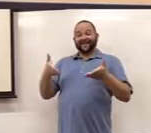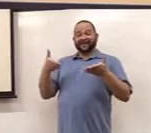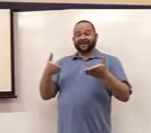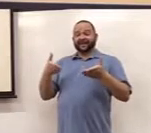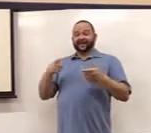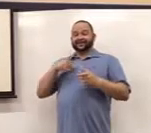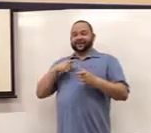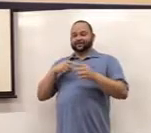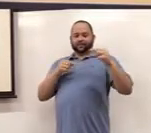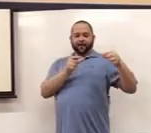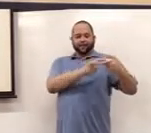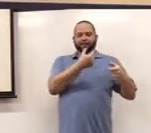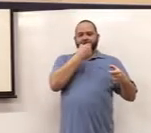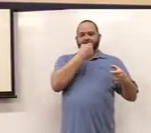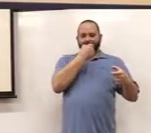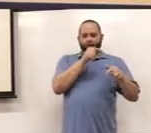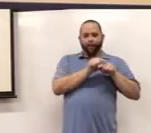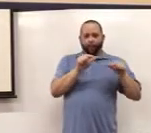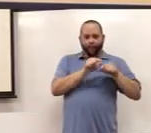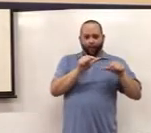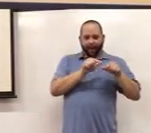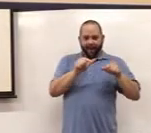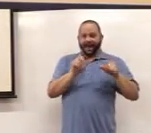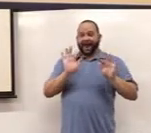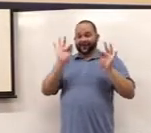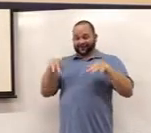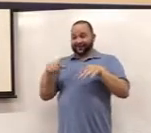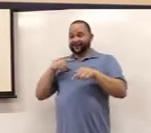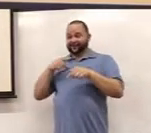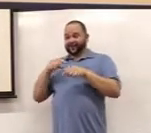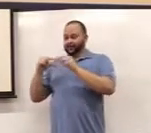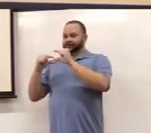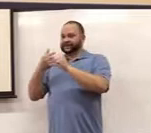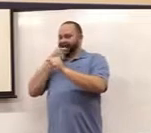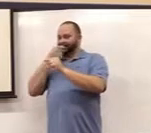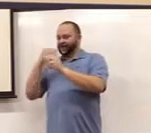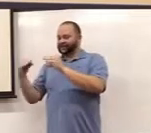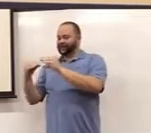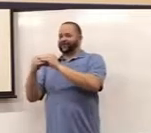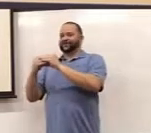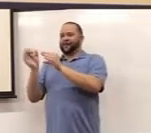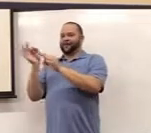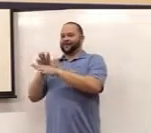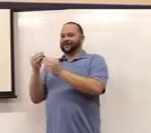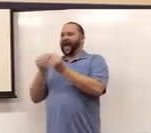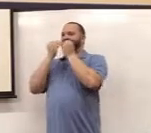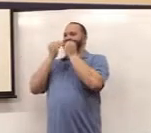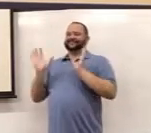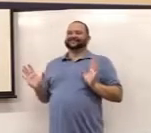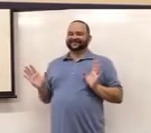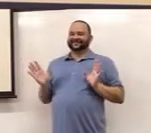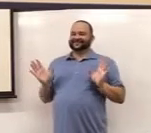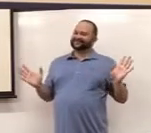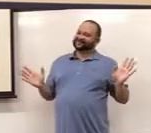tenho bolacha recheada. O termo em alemão para desenvolvimento é uma palavra só que quer